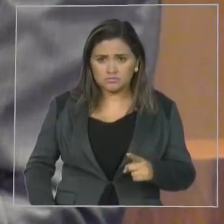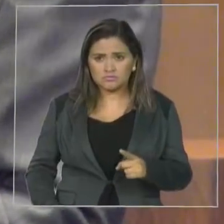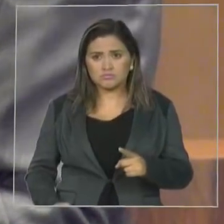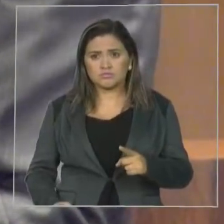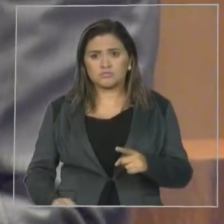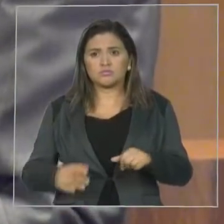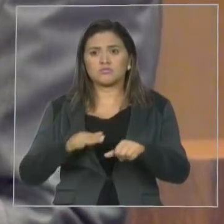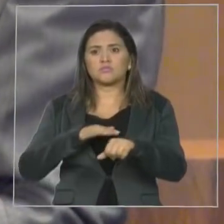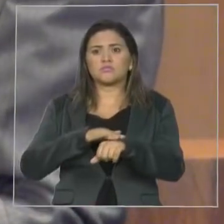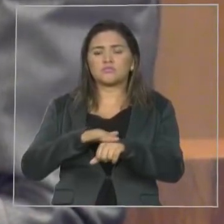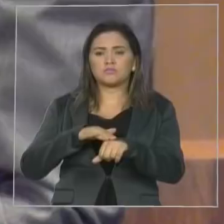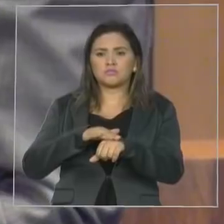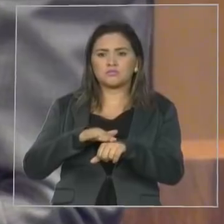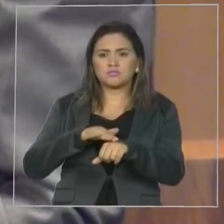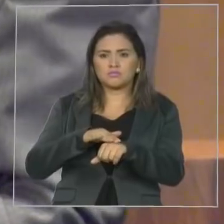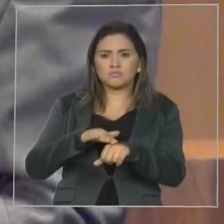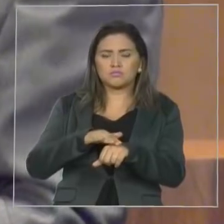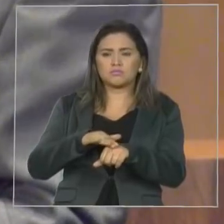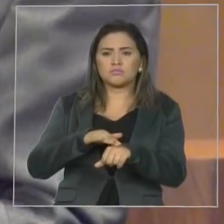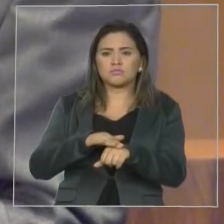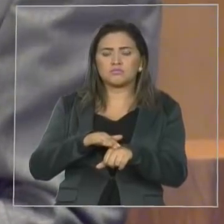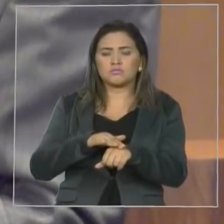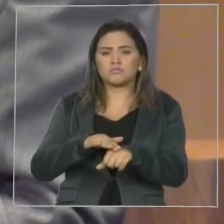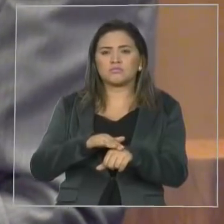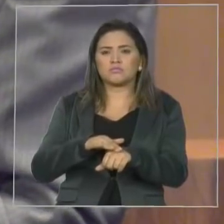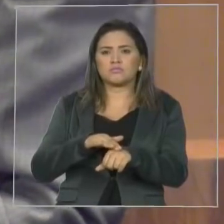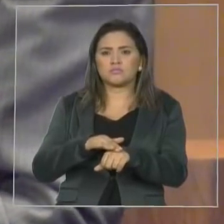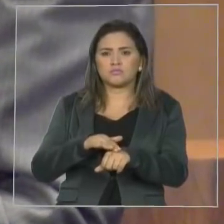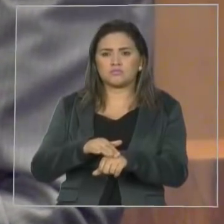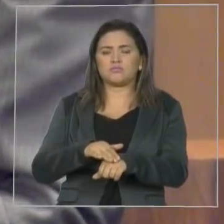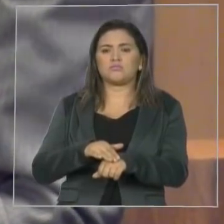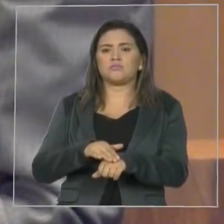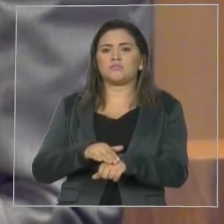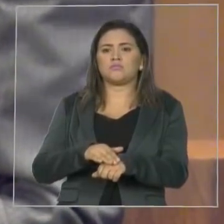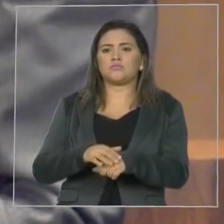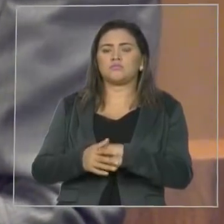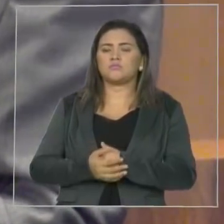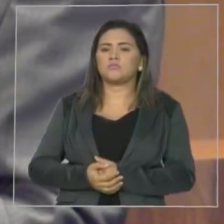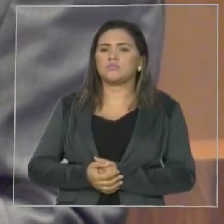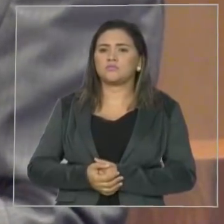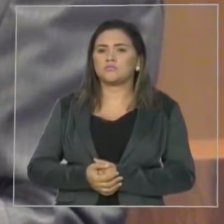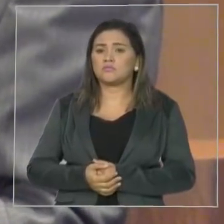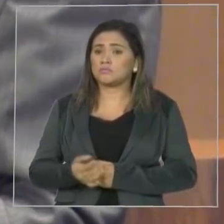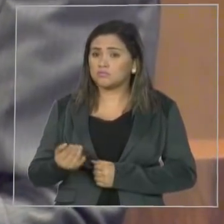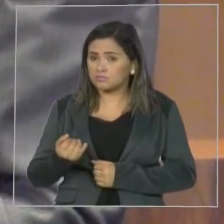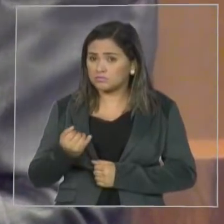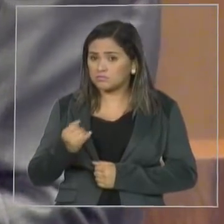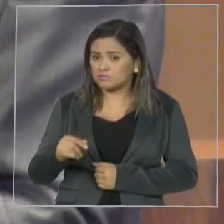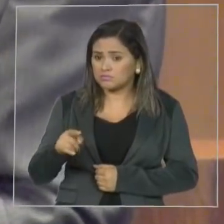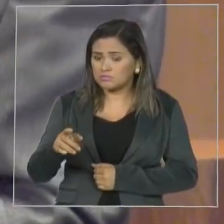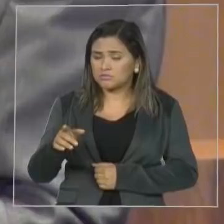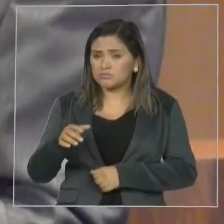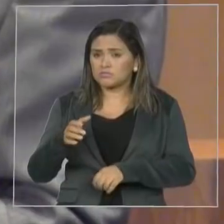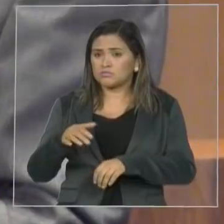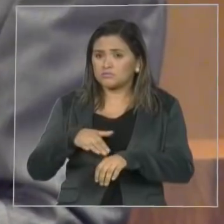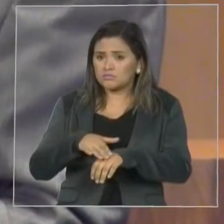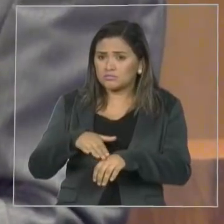Como se pode verificar, o treinamento das Forças Armadas é totalmente diferente das Forças